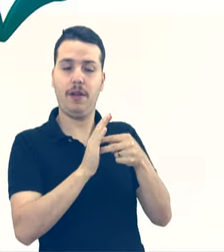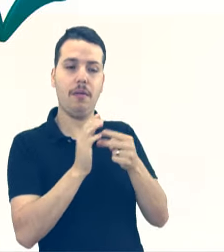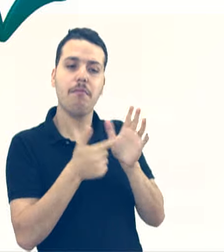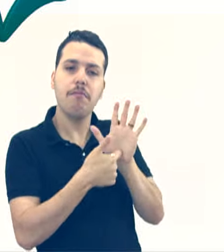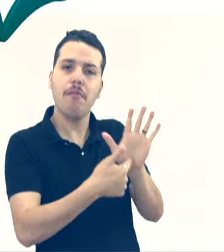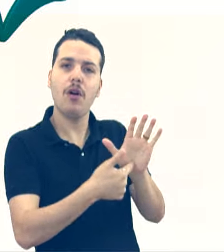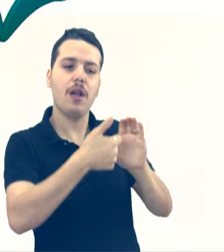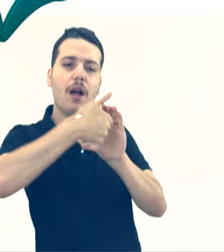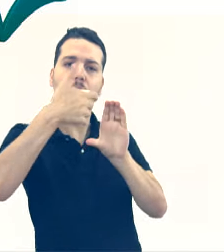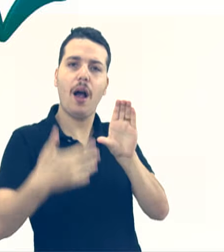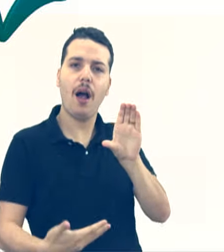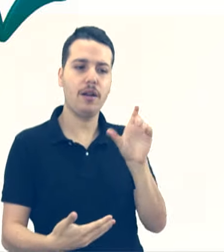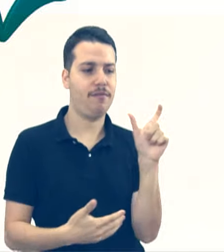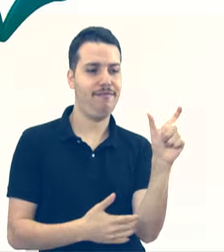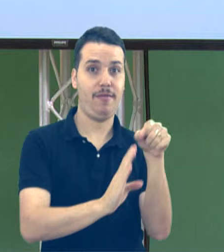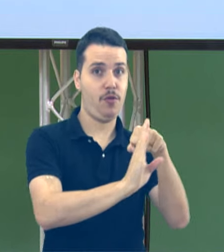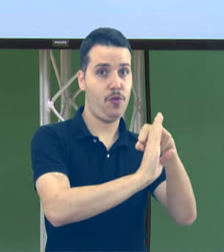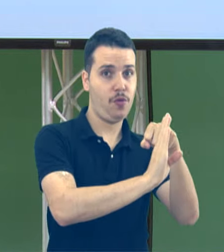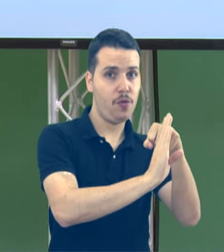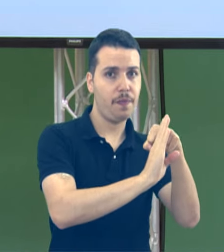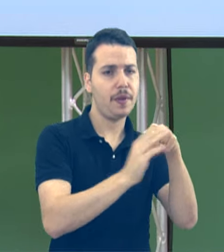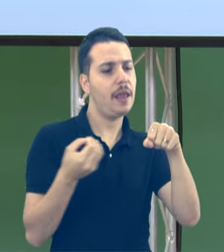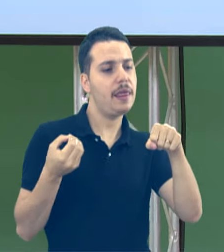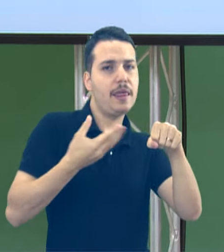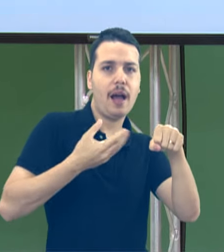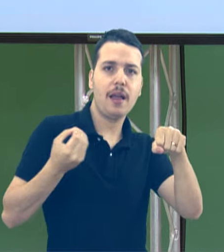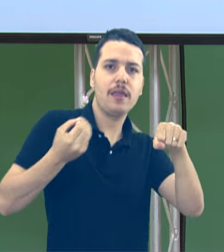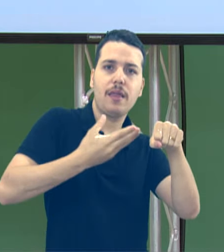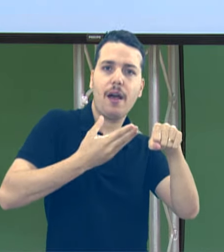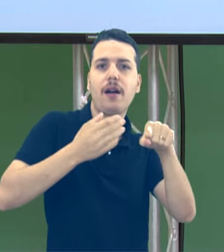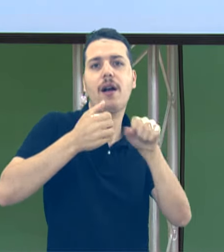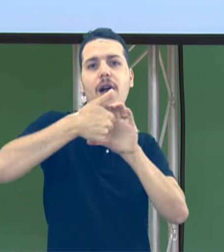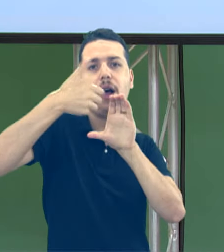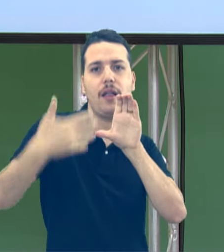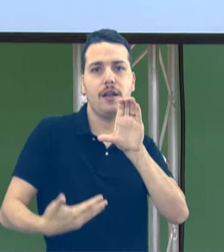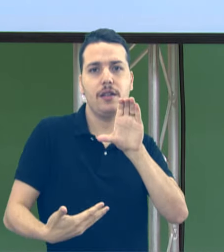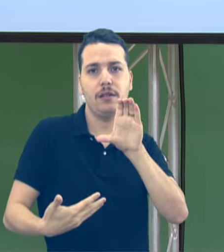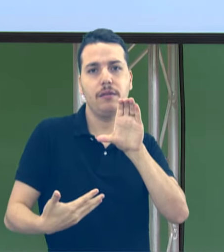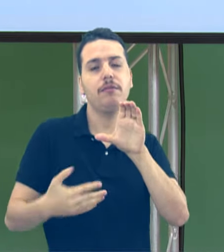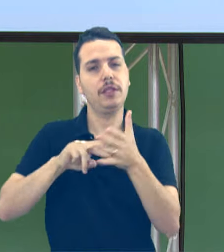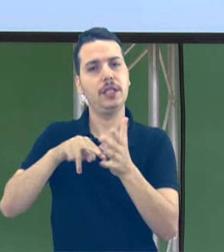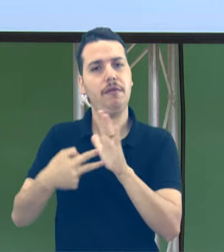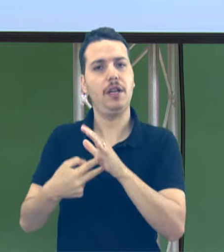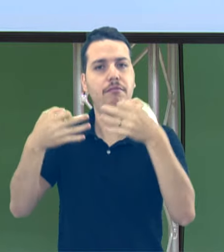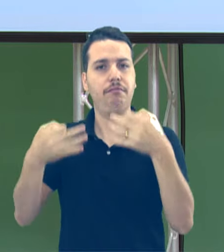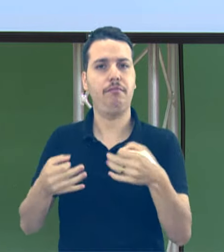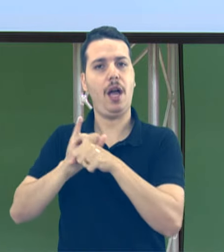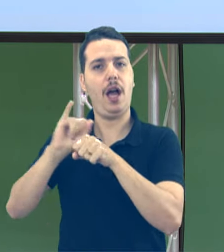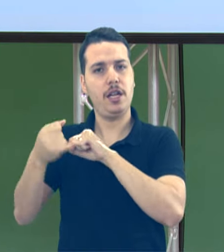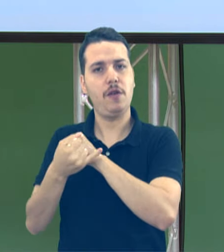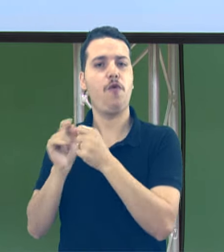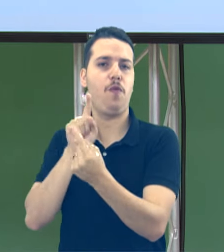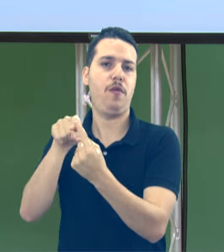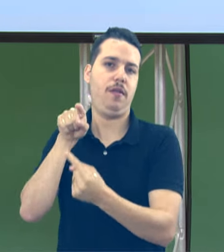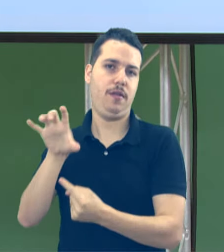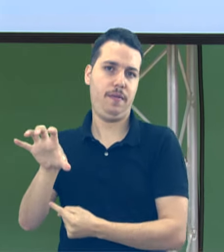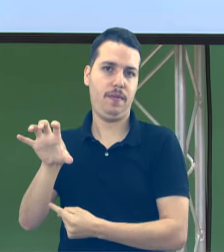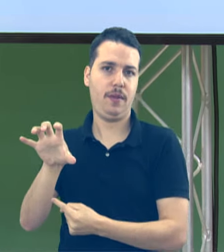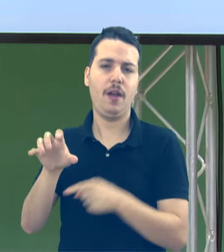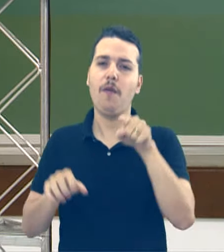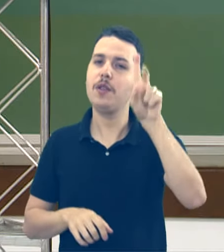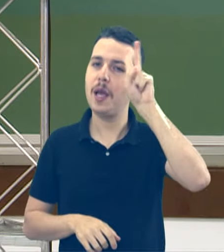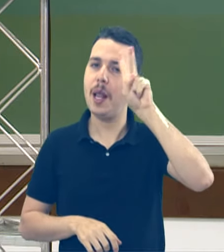qualificando, caracterizando, atribuindo características ao substantivo, respondeu de forma correta. Se recordou